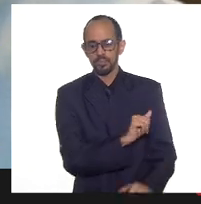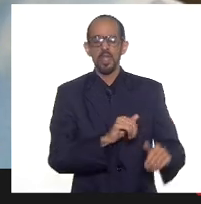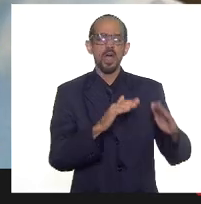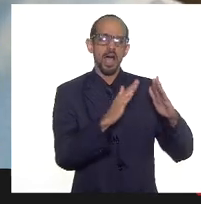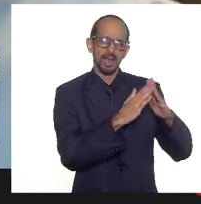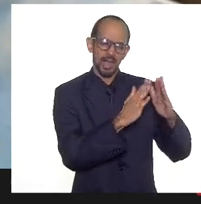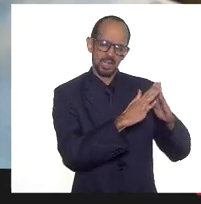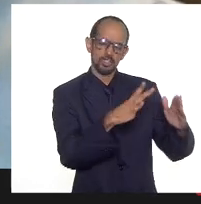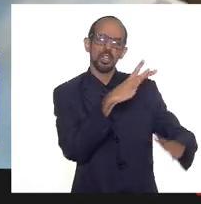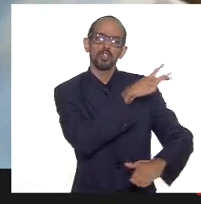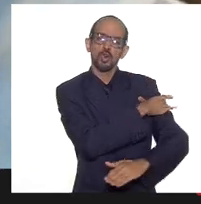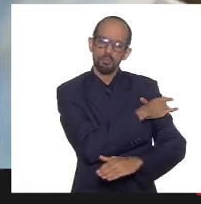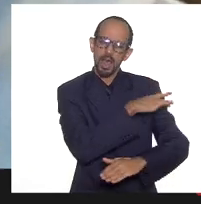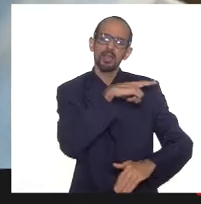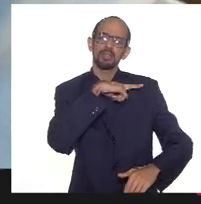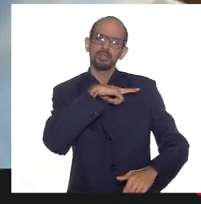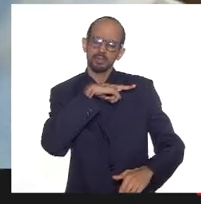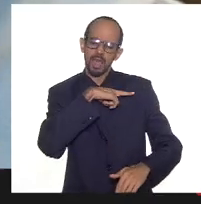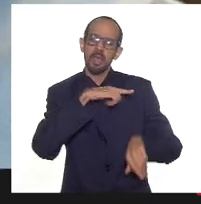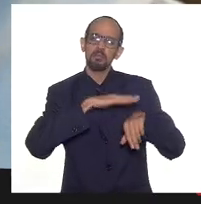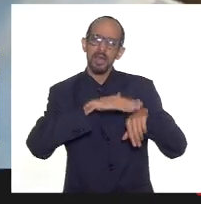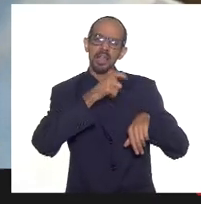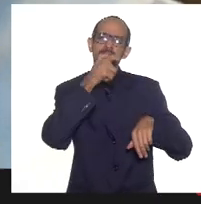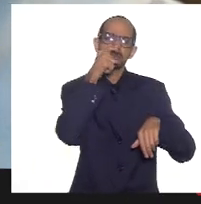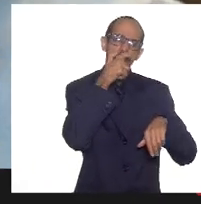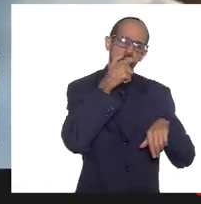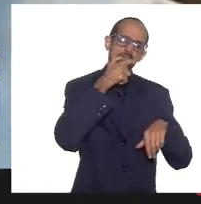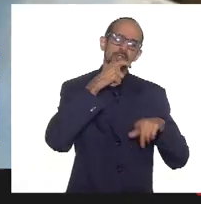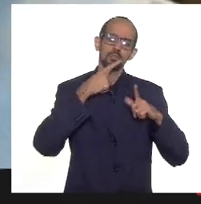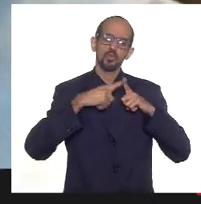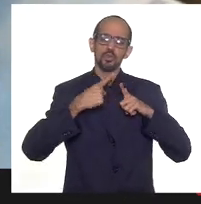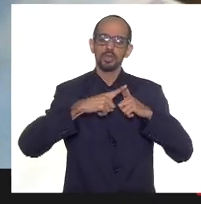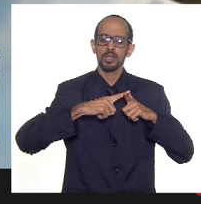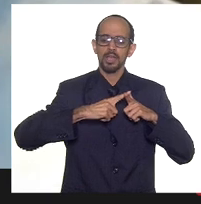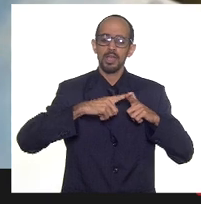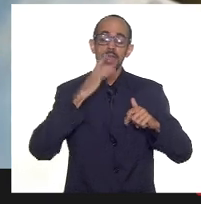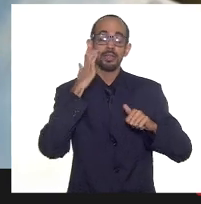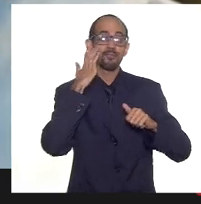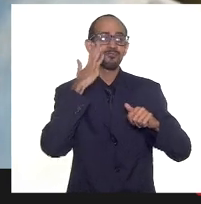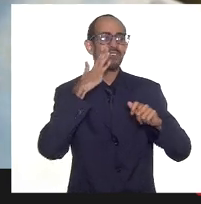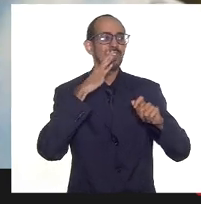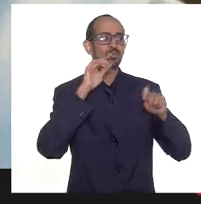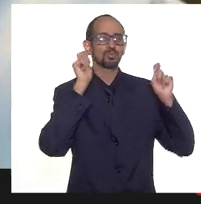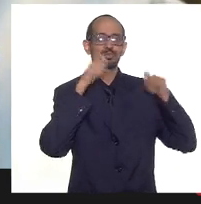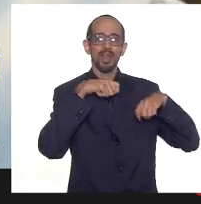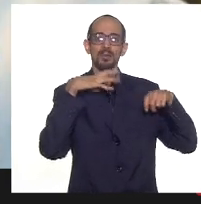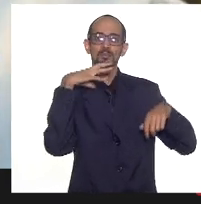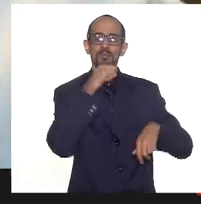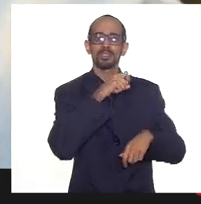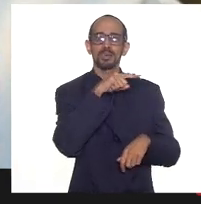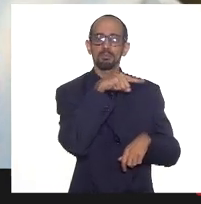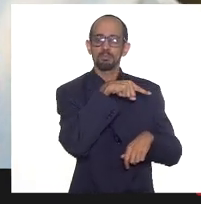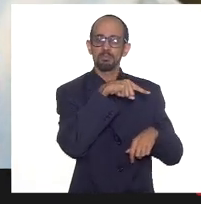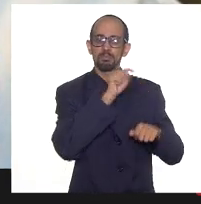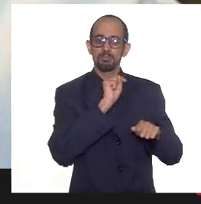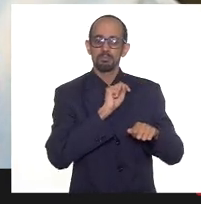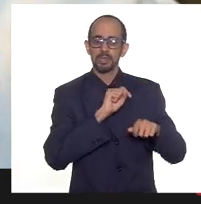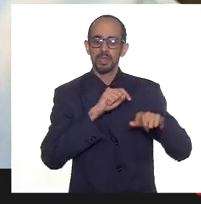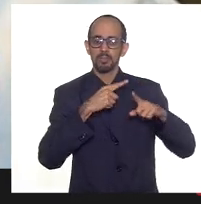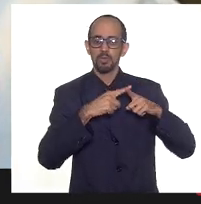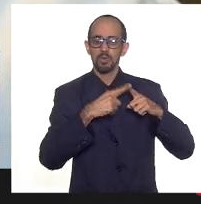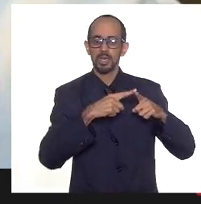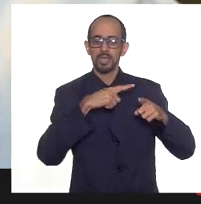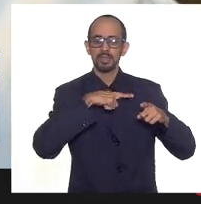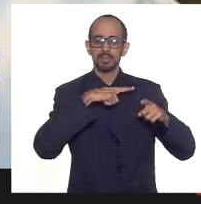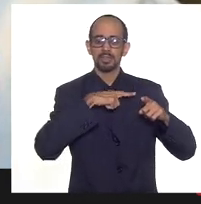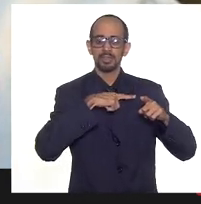a atenção, porque normalmente ele é facilmente identificado, né, pelas jarras que são